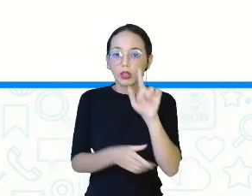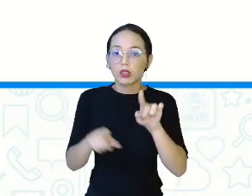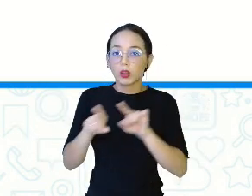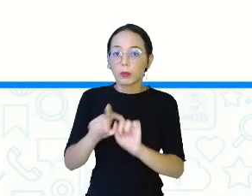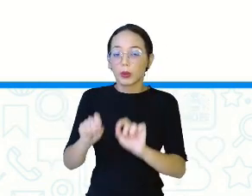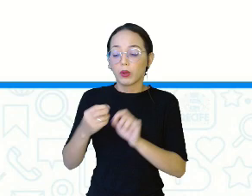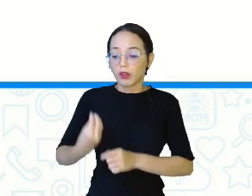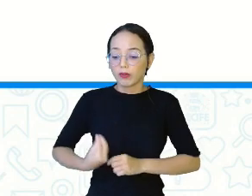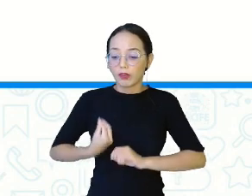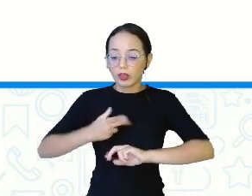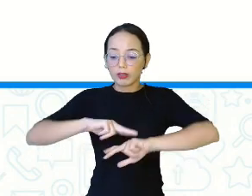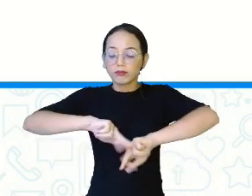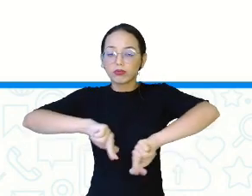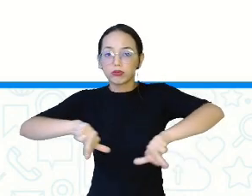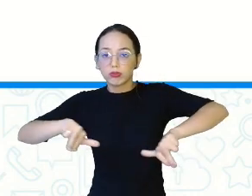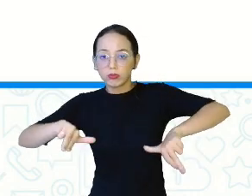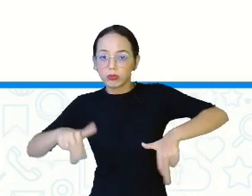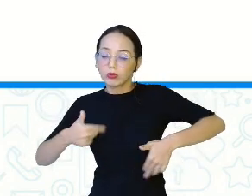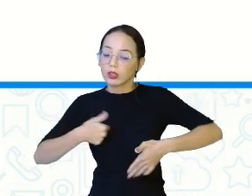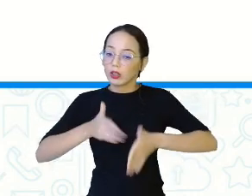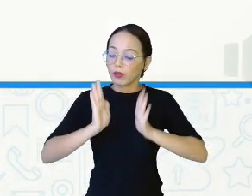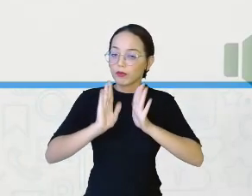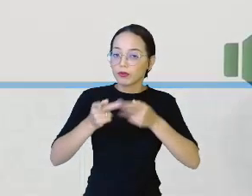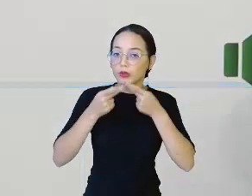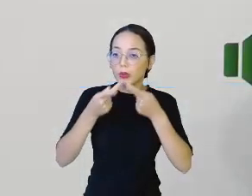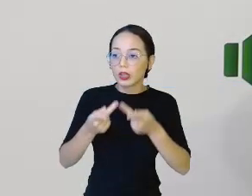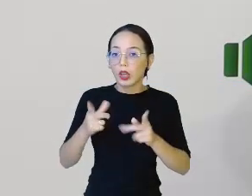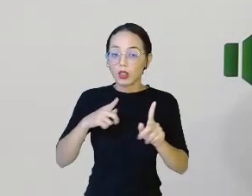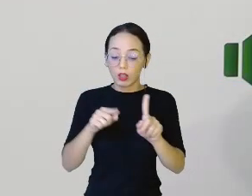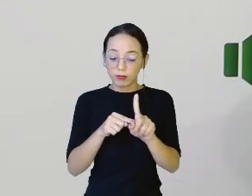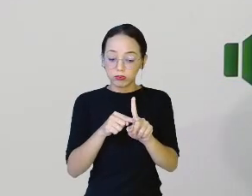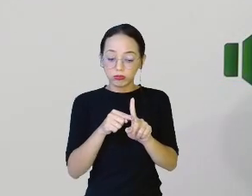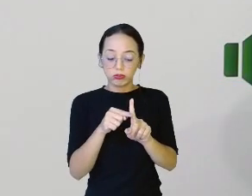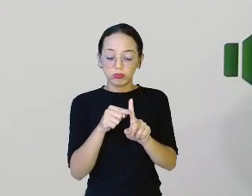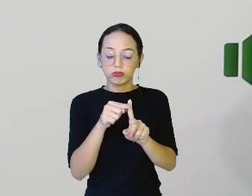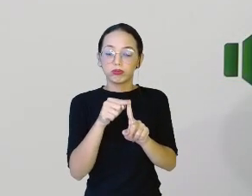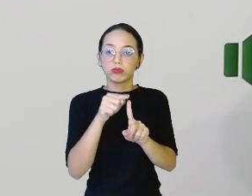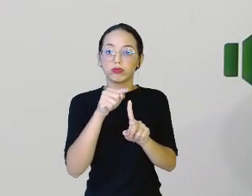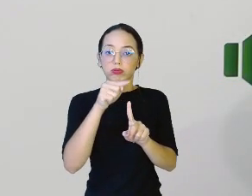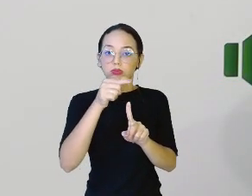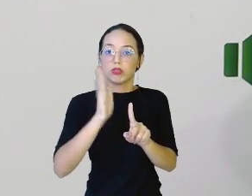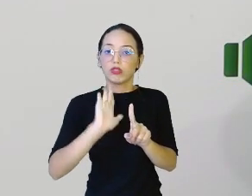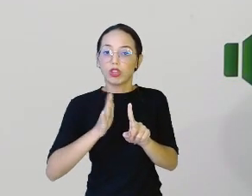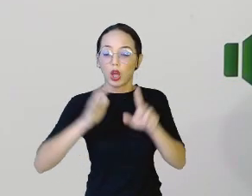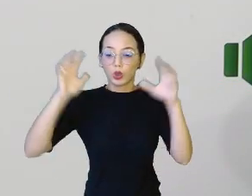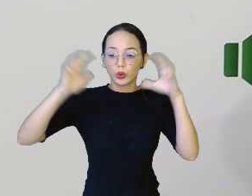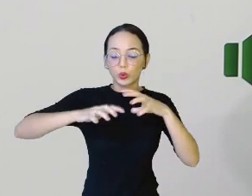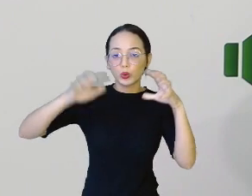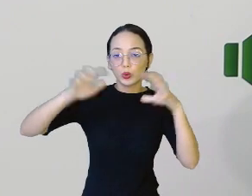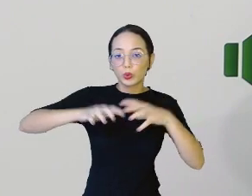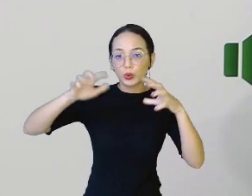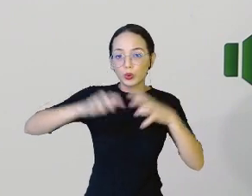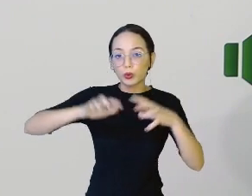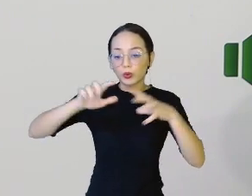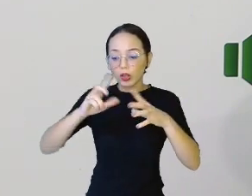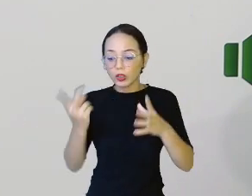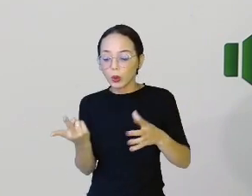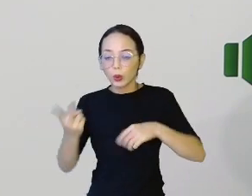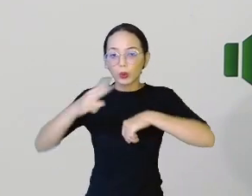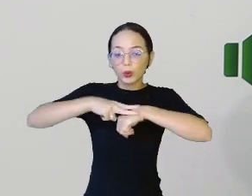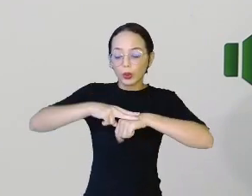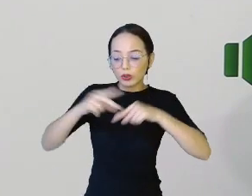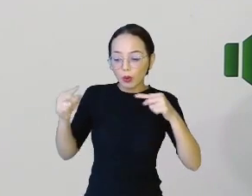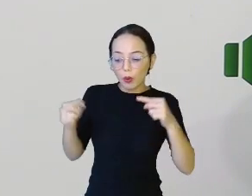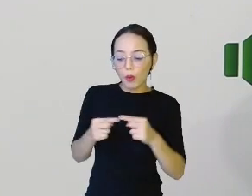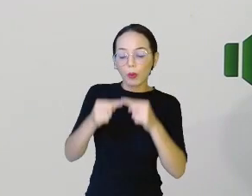grande biodiversidade. Foi o que eu te falei. Tem uma temperatura mais elevada, tem as chuvas. Então, esses fatores